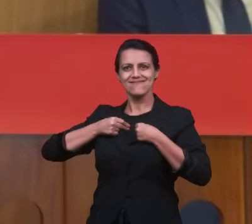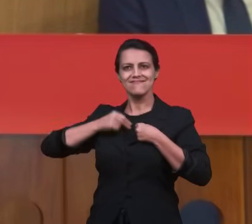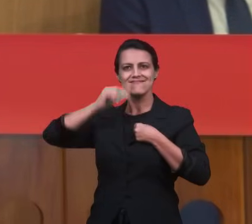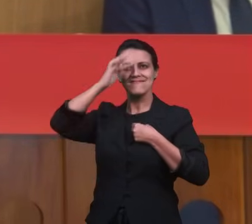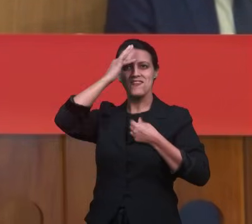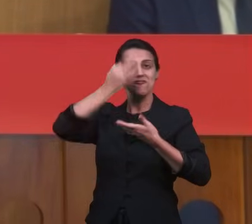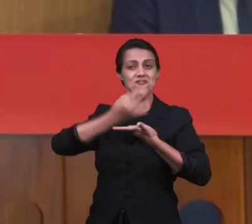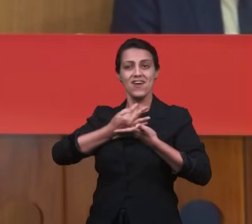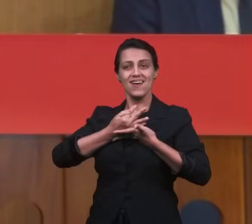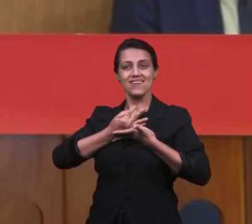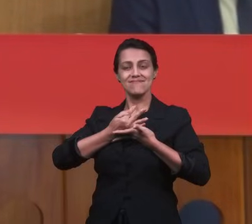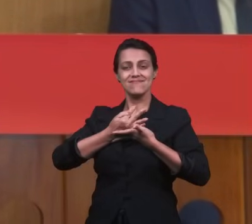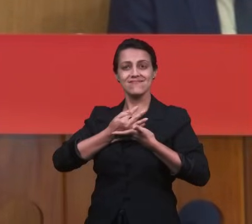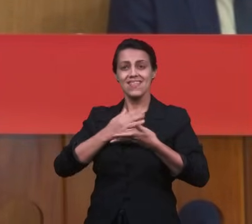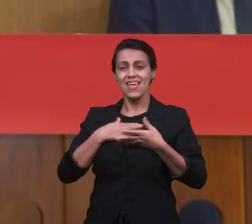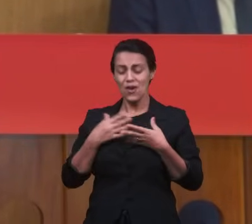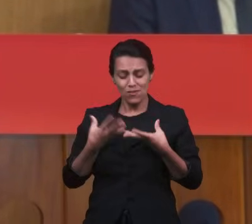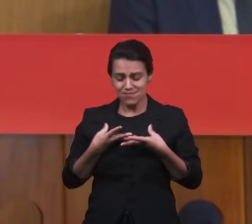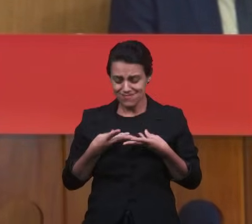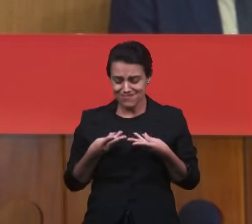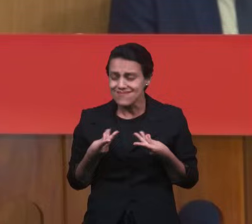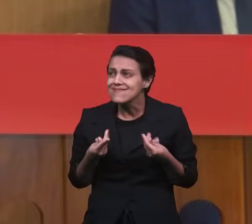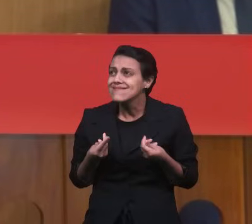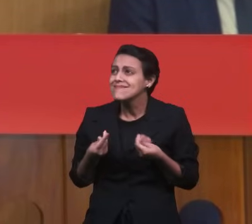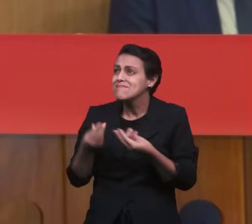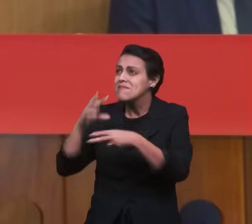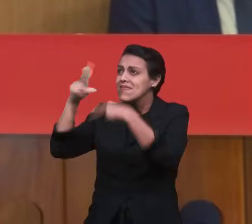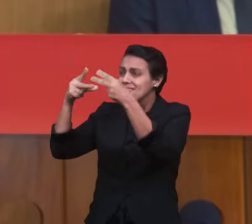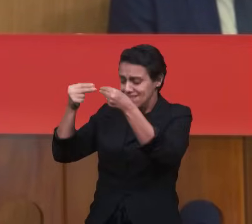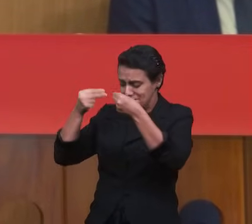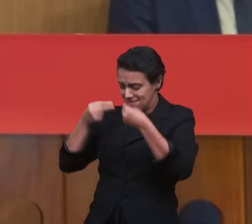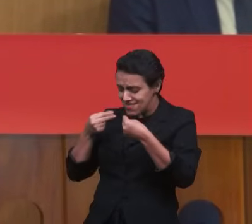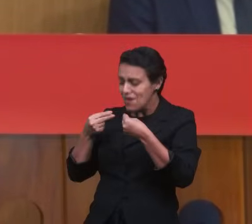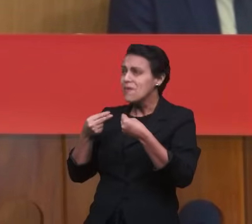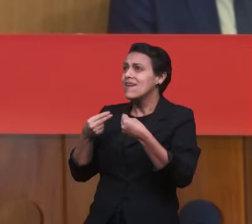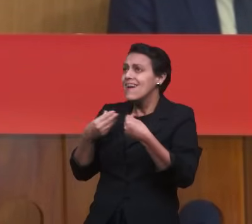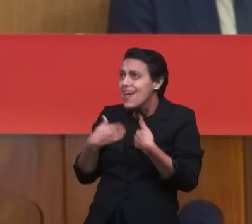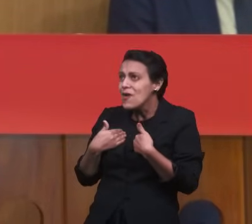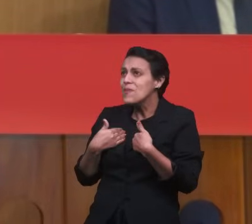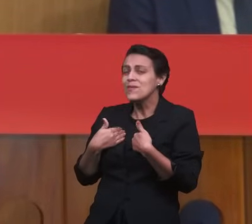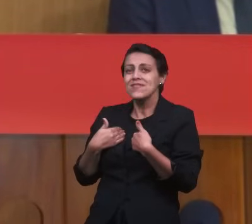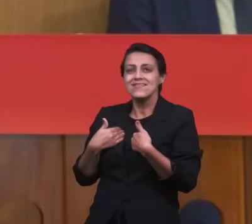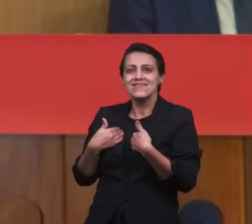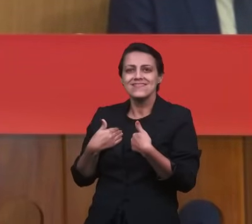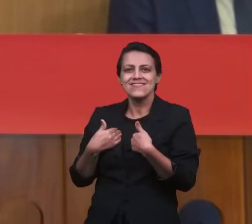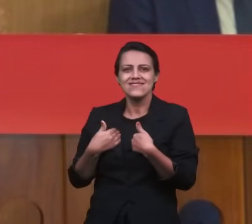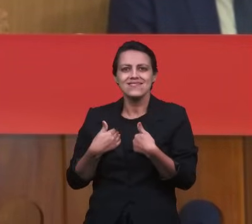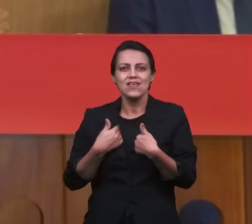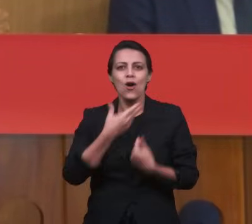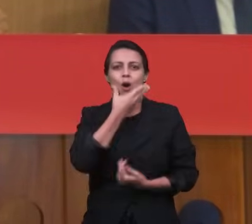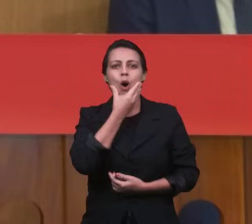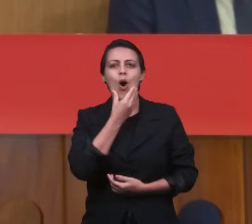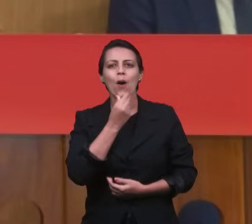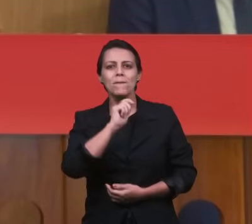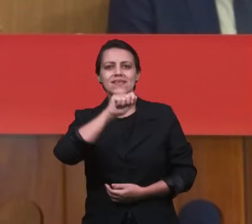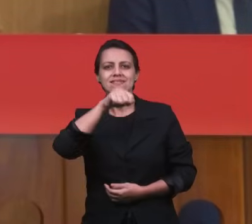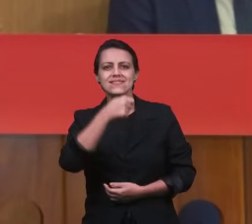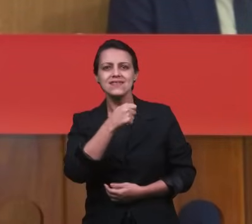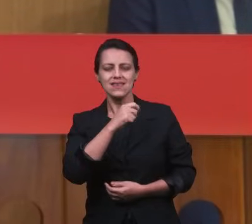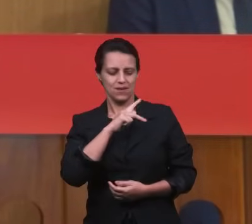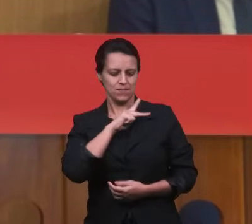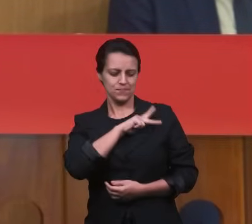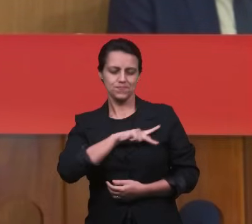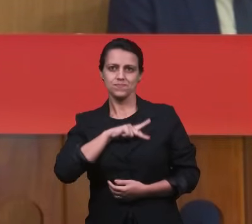Eu não mereço, mas um dia foi Paulo estava no caminho de Damasco, ia